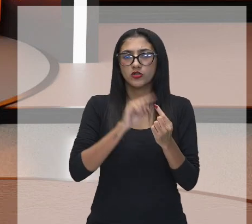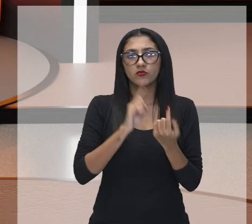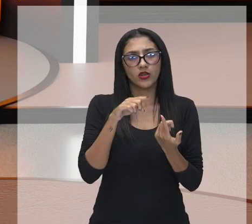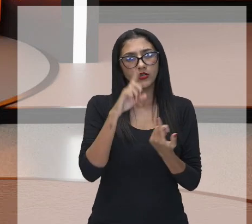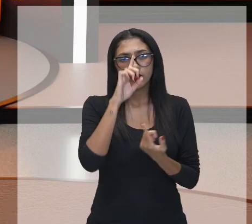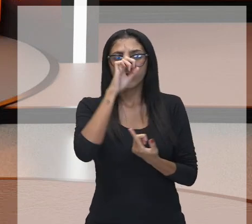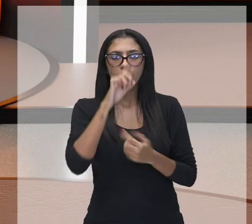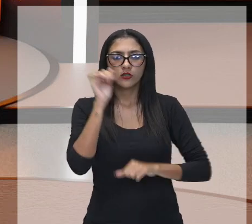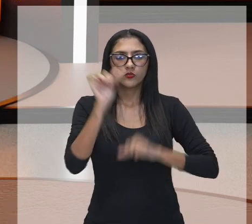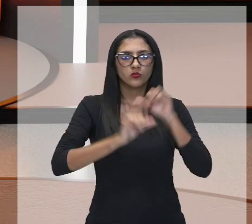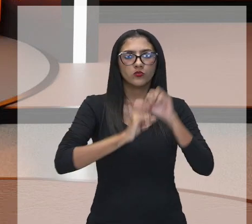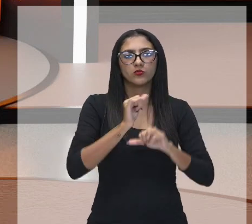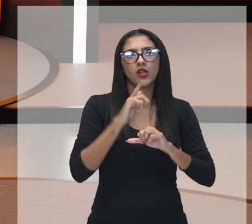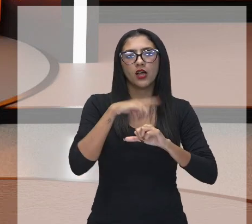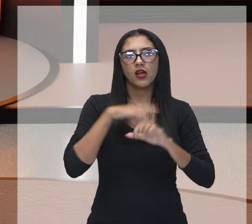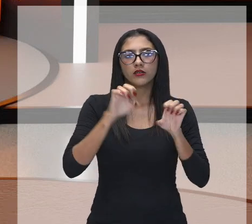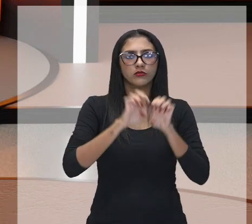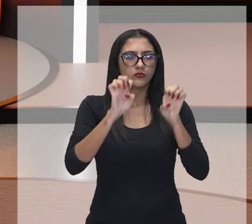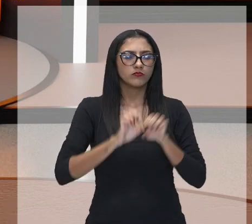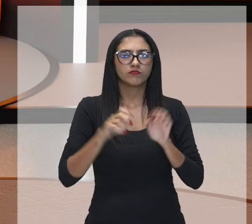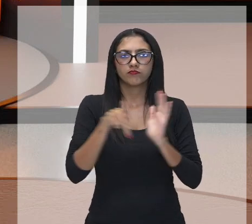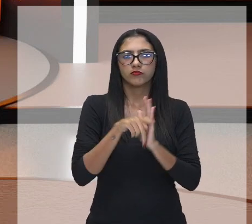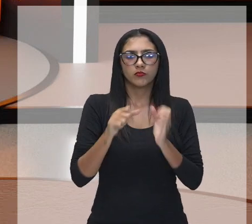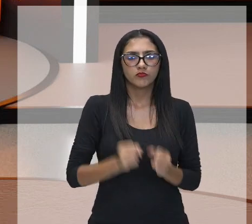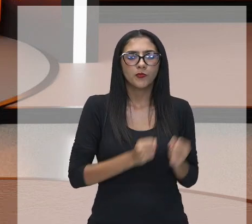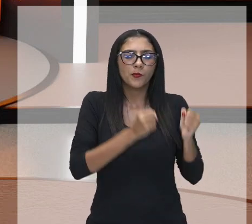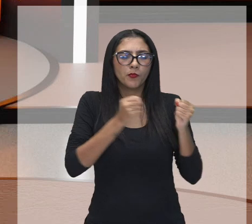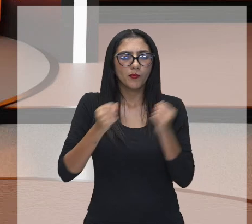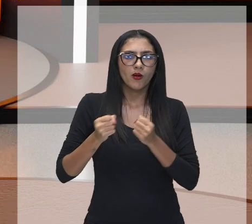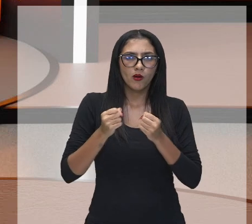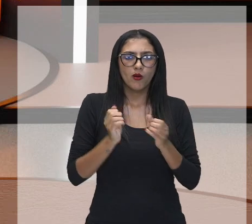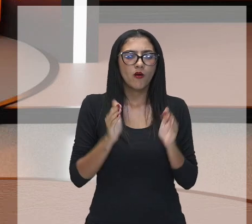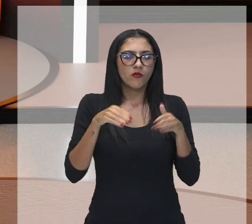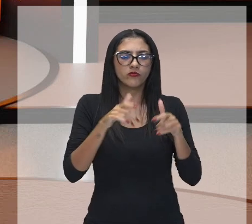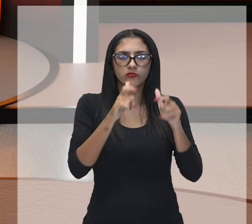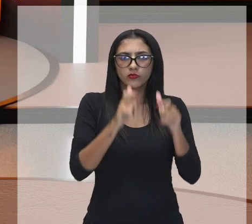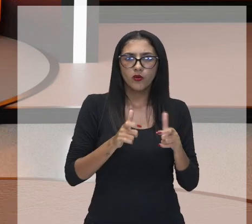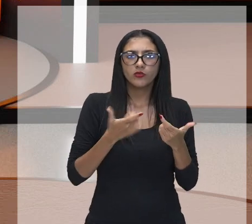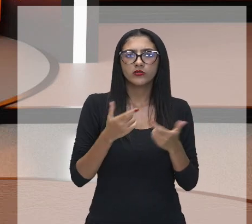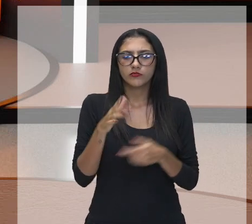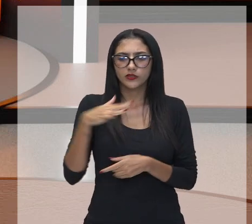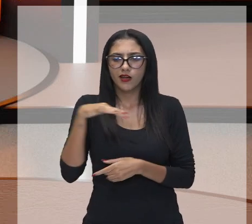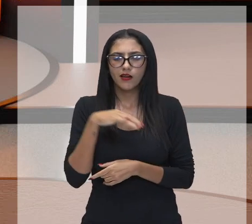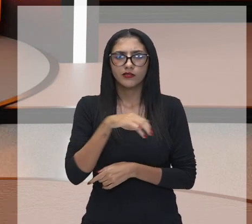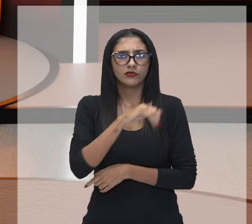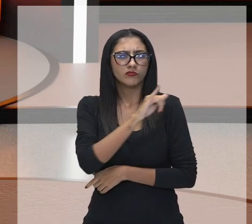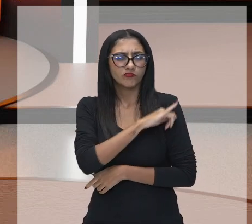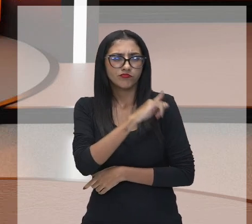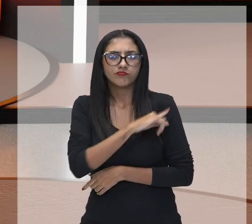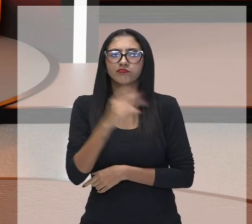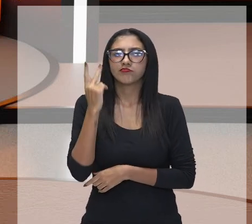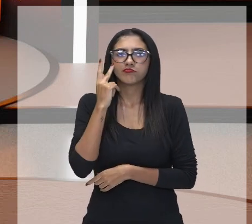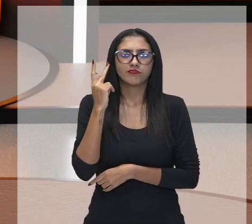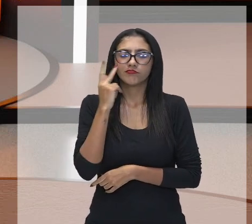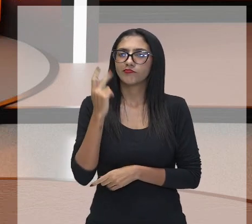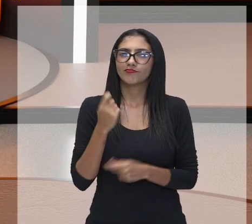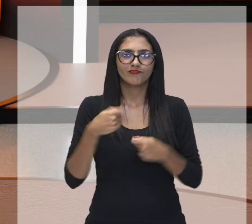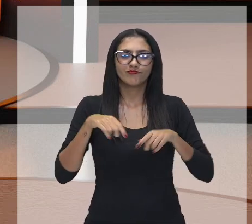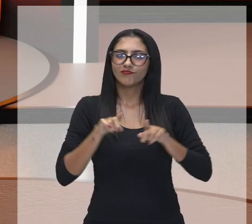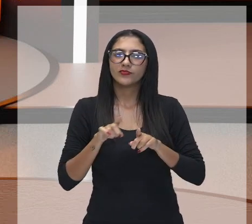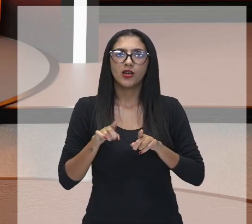essa estrutura de poder, de centralização do poder entre Rio de Janeiro e São Paulo e dar também